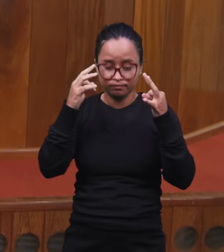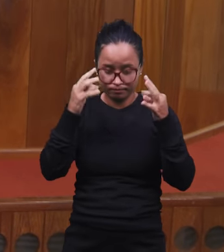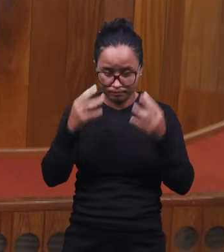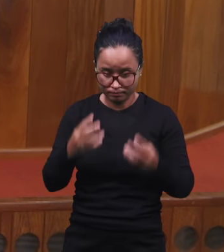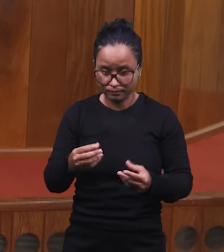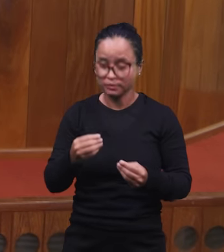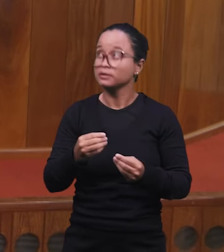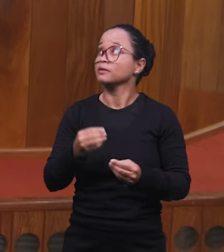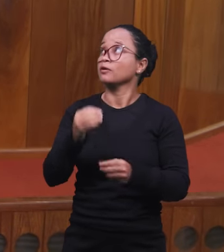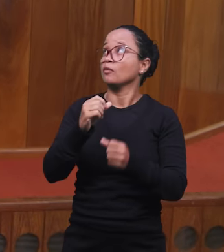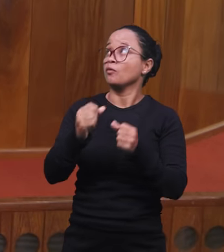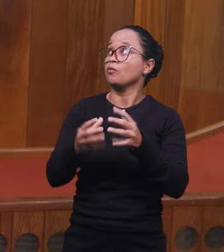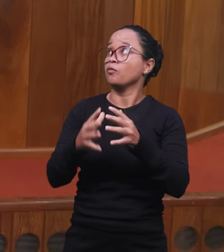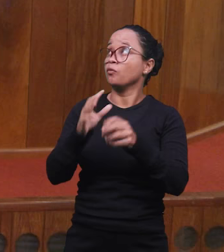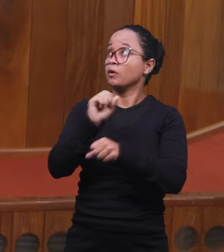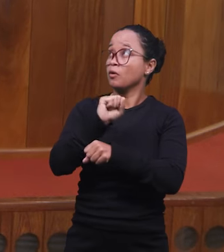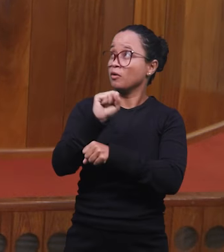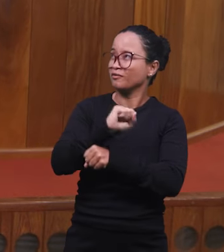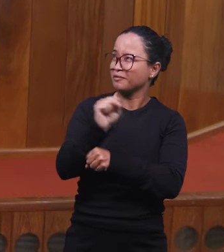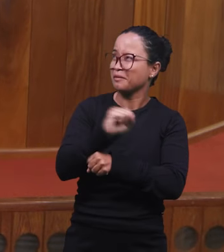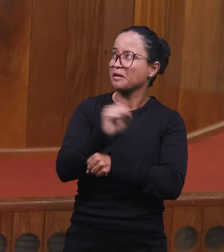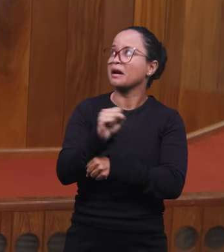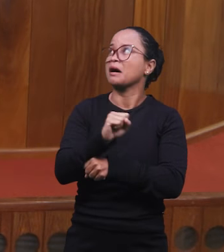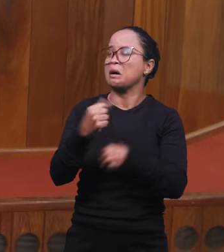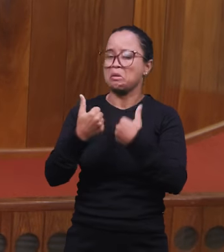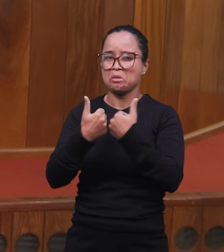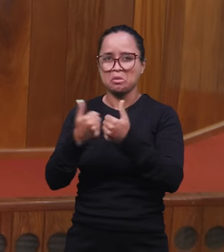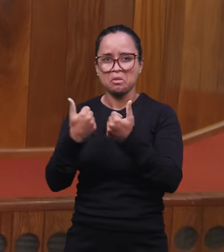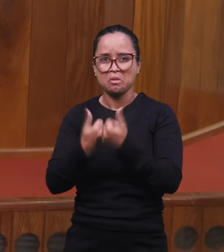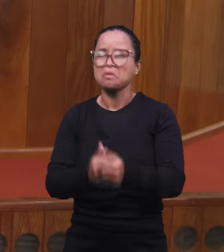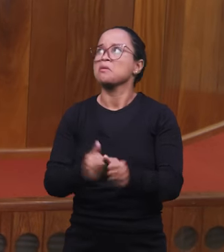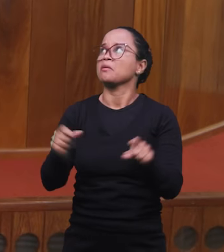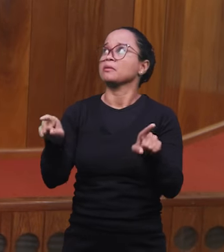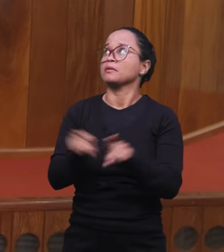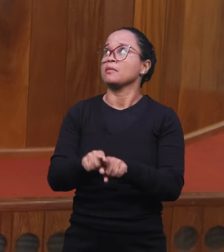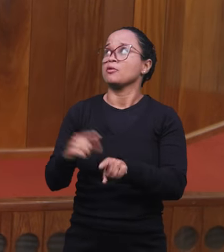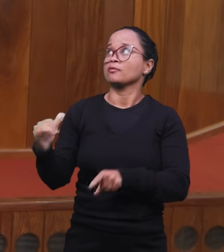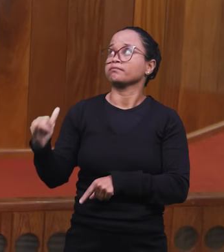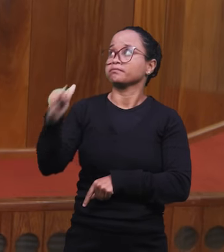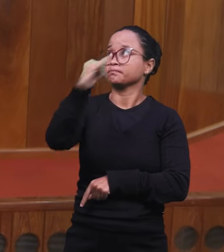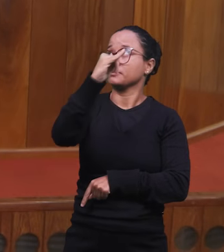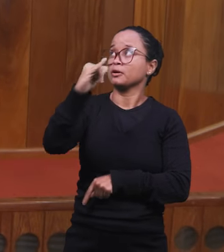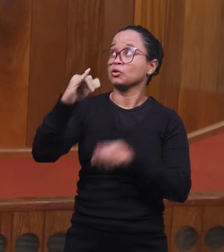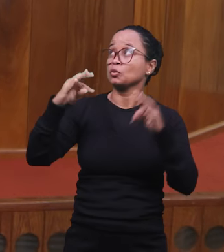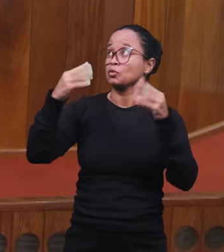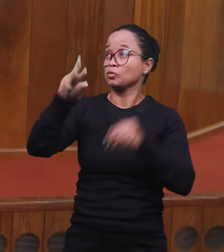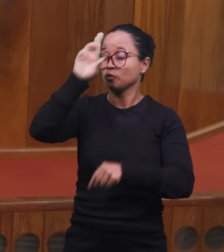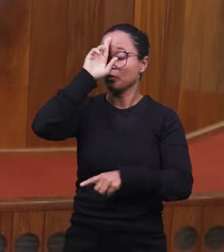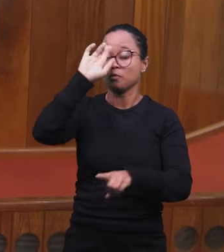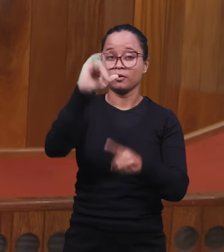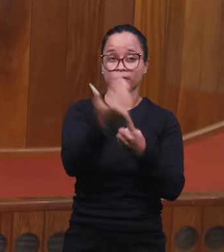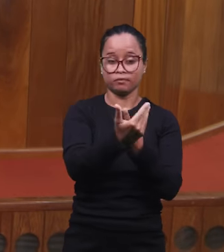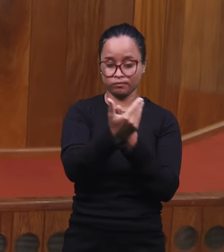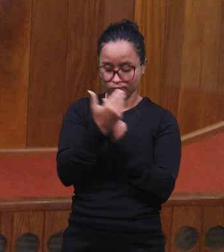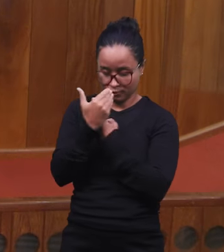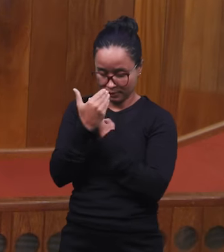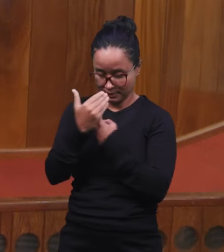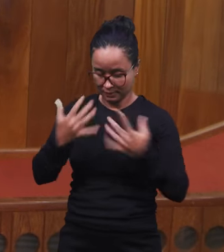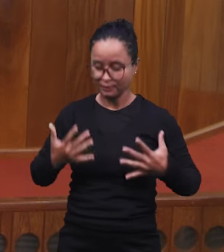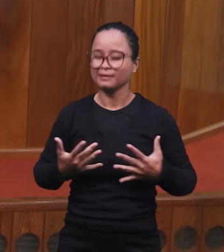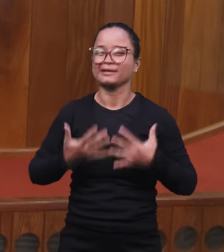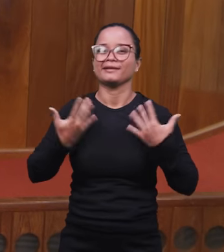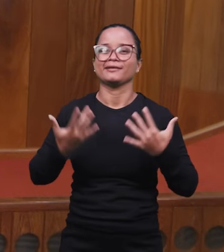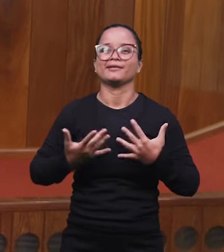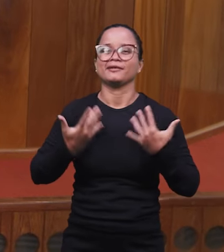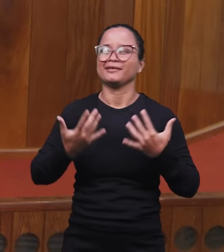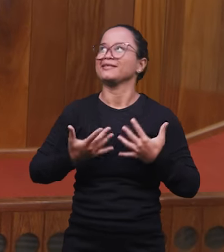vão por via terrestre e aqueles que vão por ar, Senhor, que todos estejam guardados e protegidos por ti. Amém. E que esta alegria não